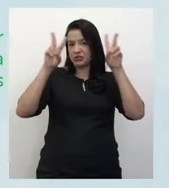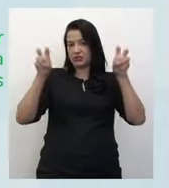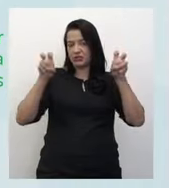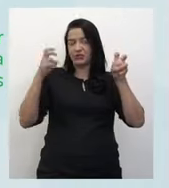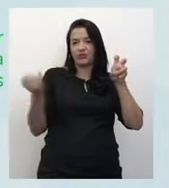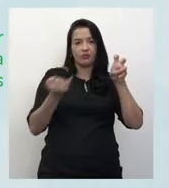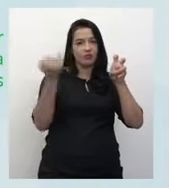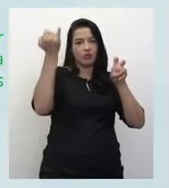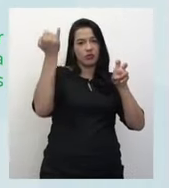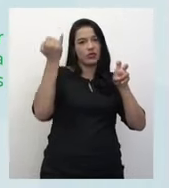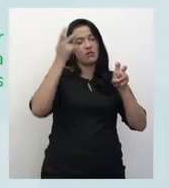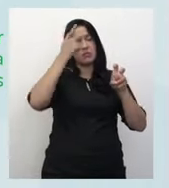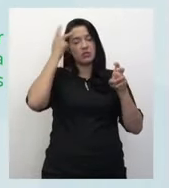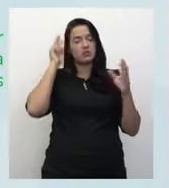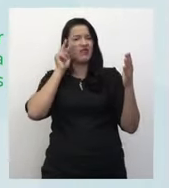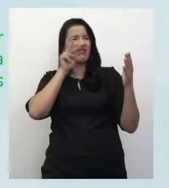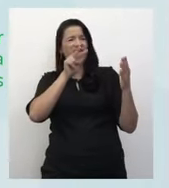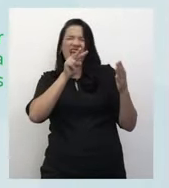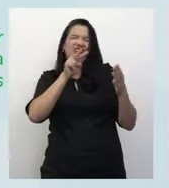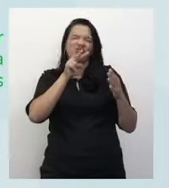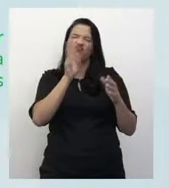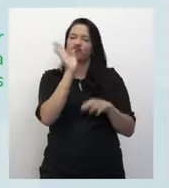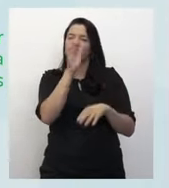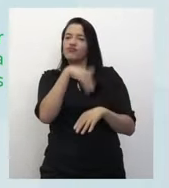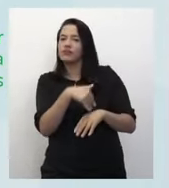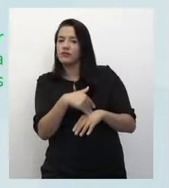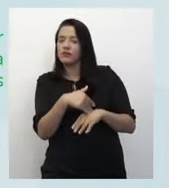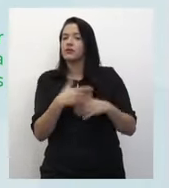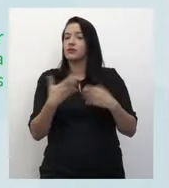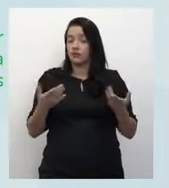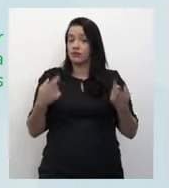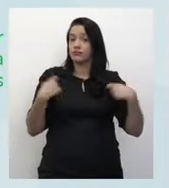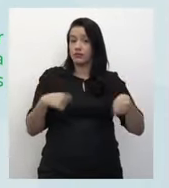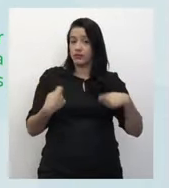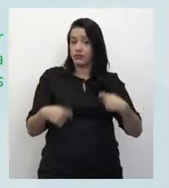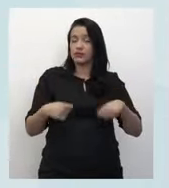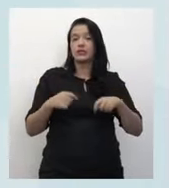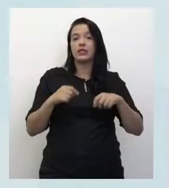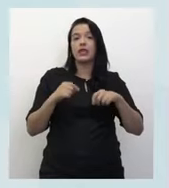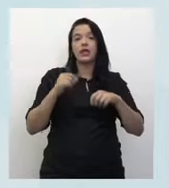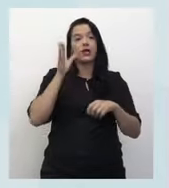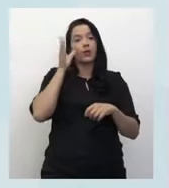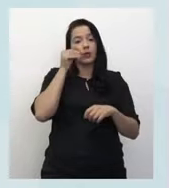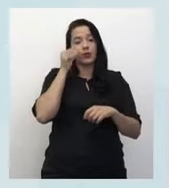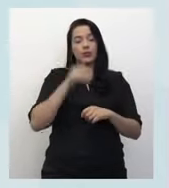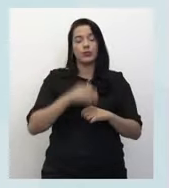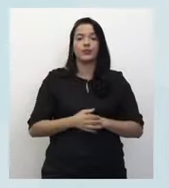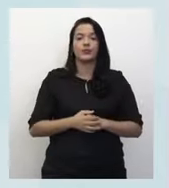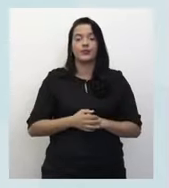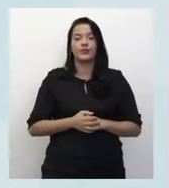criar uma rejeição no leitor também. Então, é muito importante se atentar para a produção da manchete.